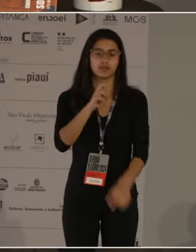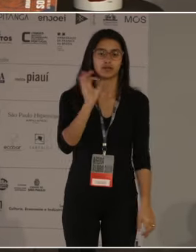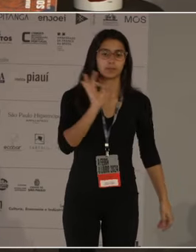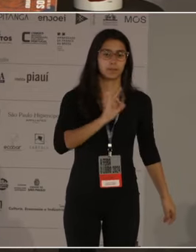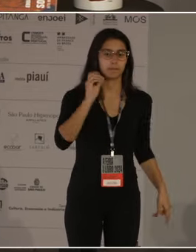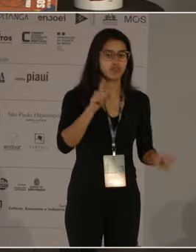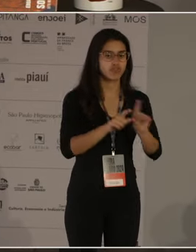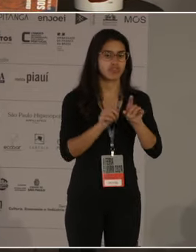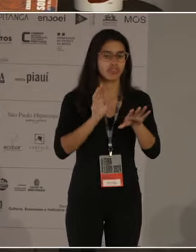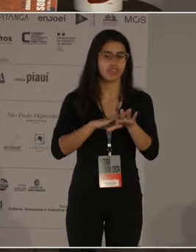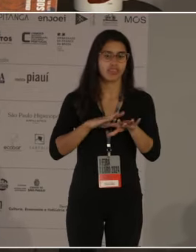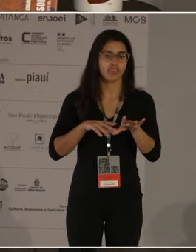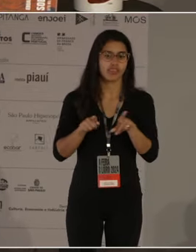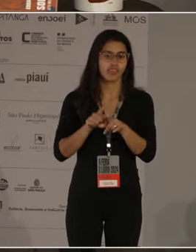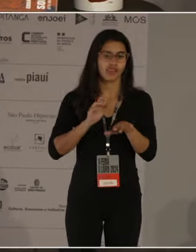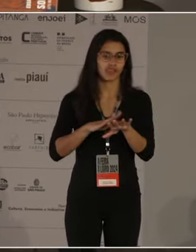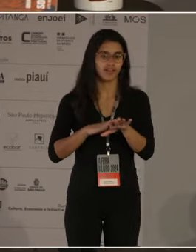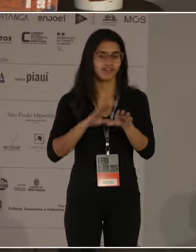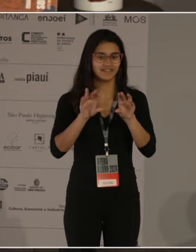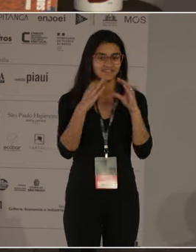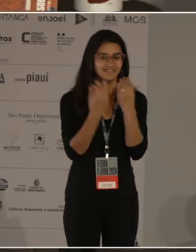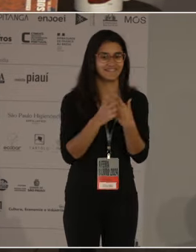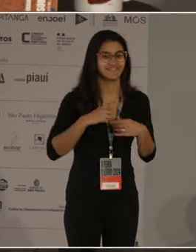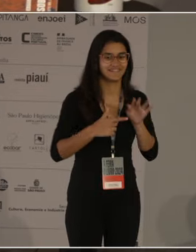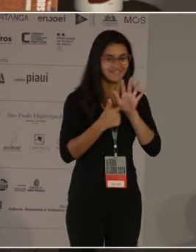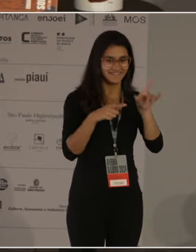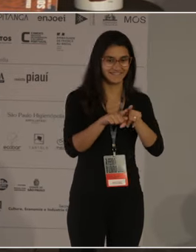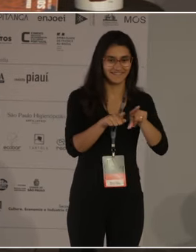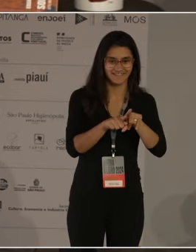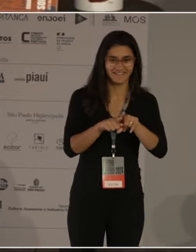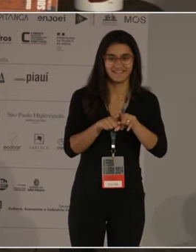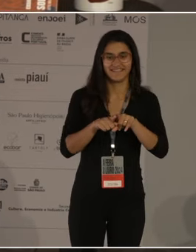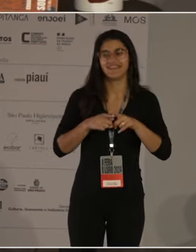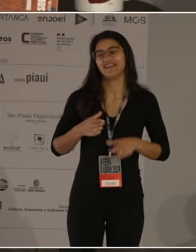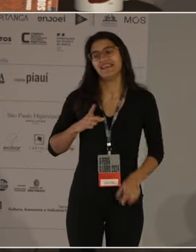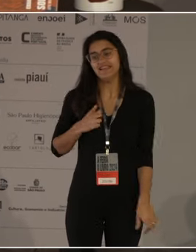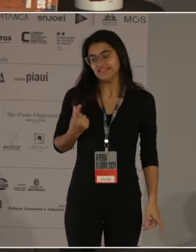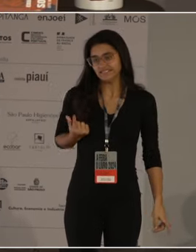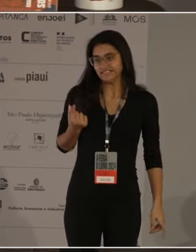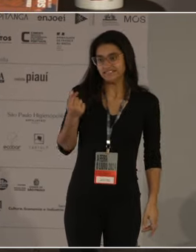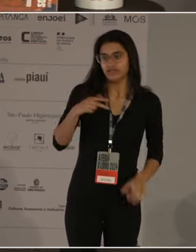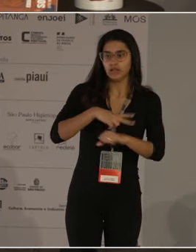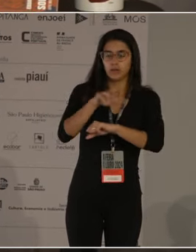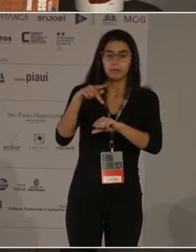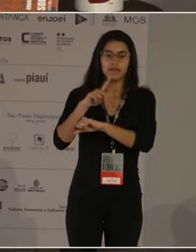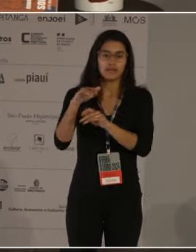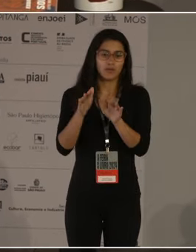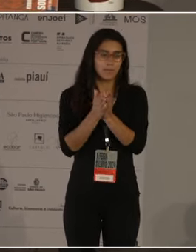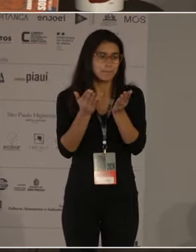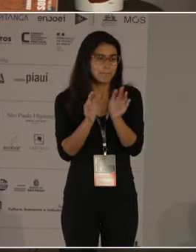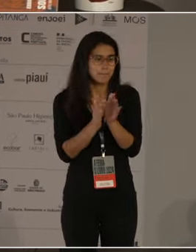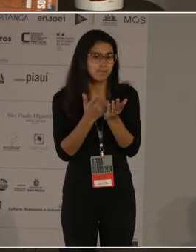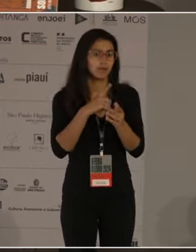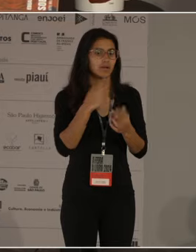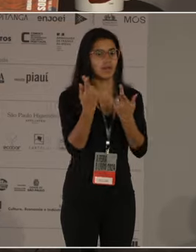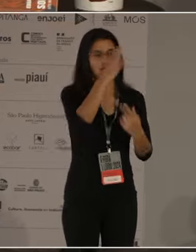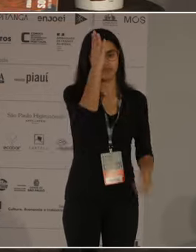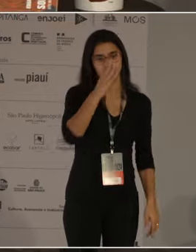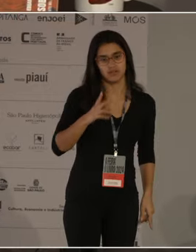a mais da população daquela comunidade. A gente traz dinheiro, a arqueologia custa caro, né? Num país que é tão pobre, miserável como o Brasil,